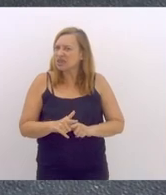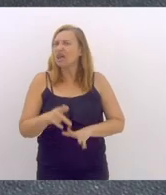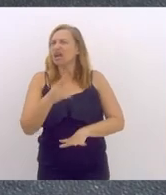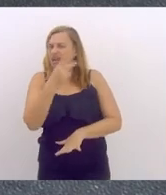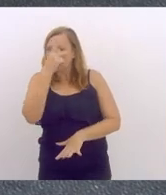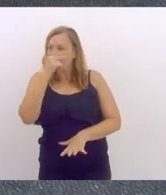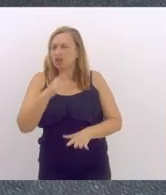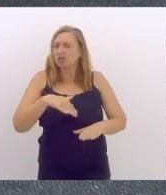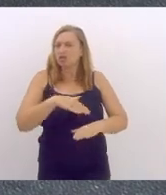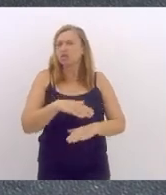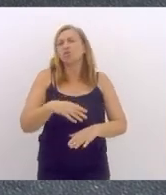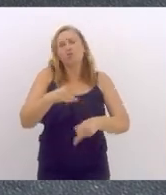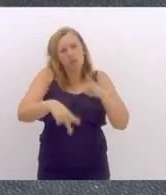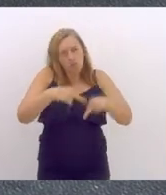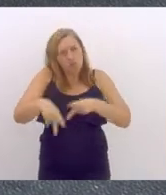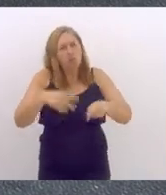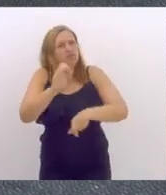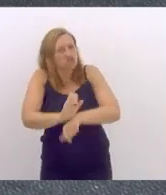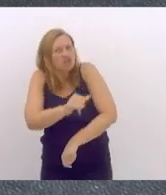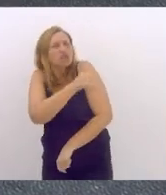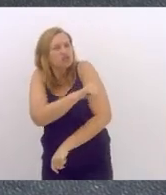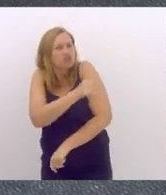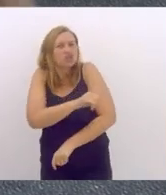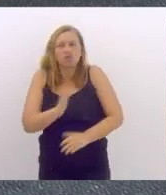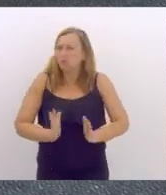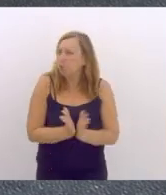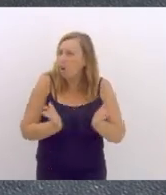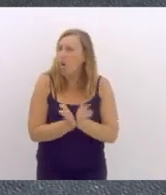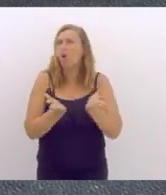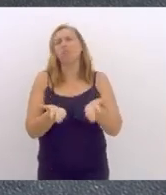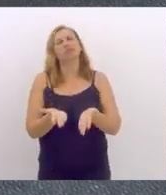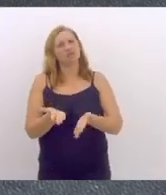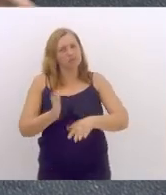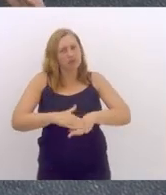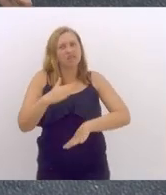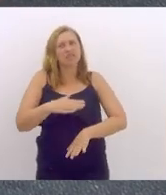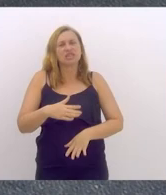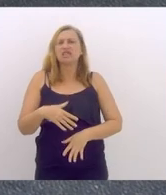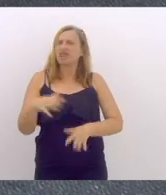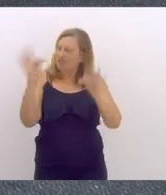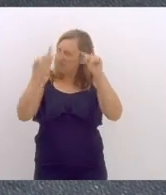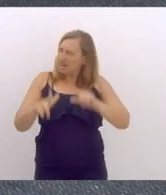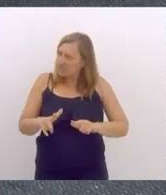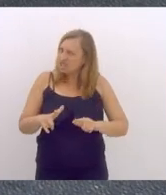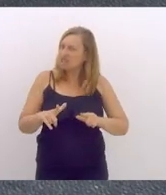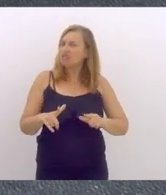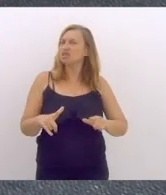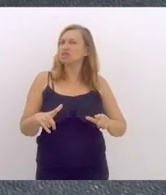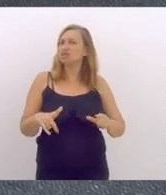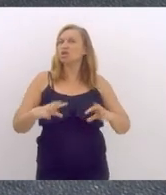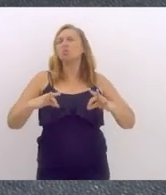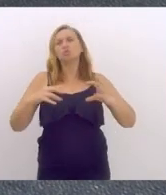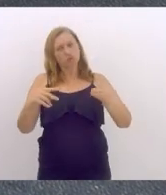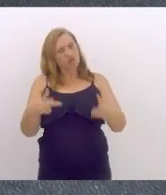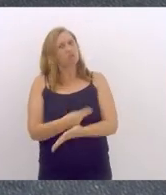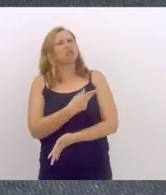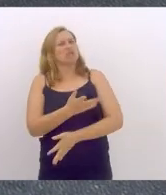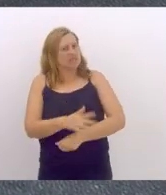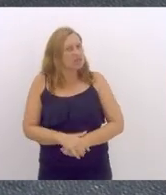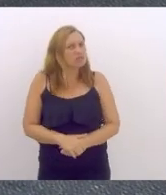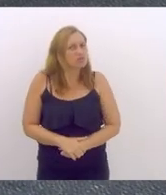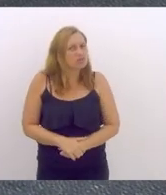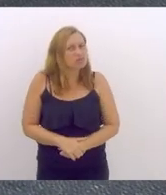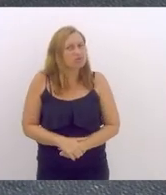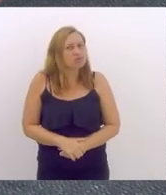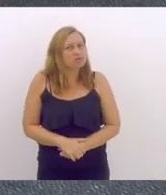a população do Rio de Janeiro essa população mais carente mais pobres daqui tá satisfeito com as cachorra com as situações ou